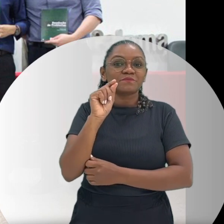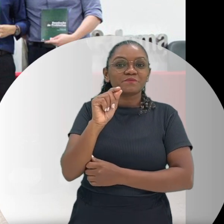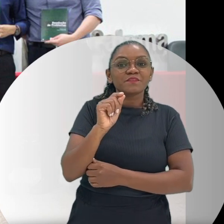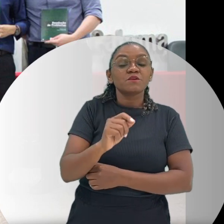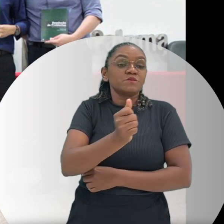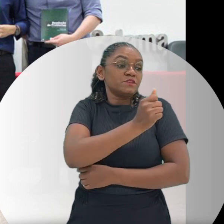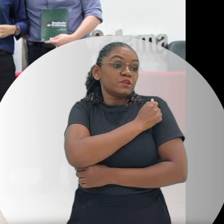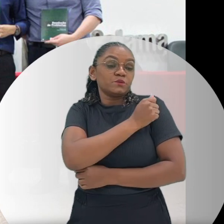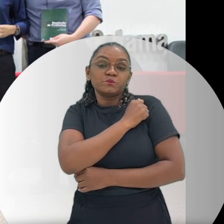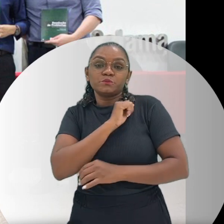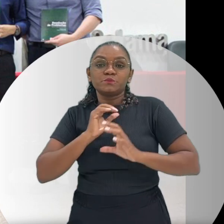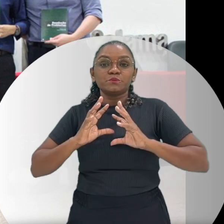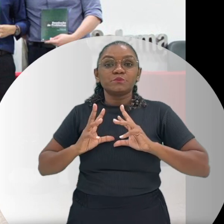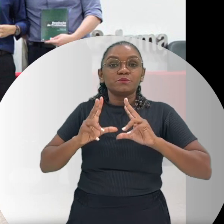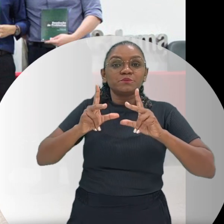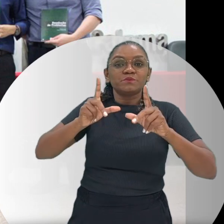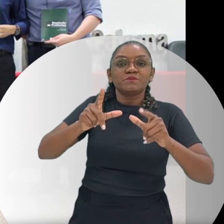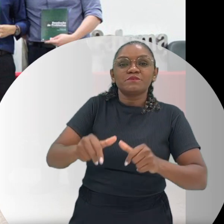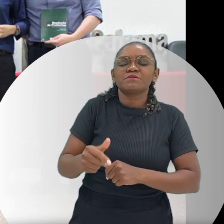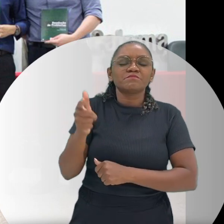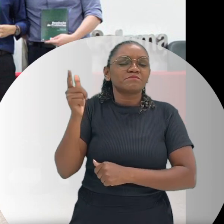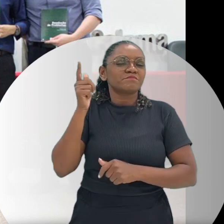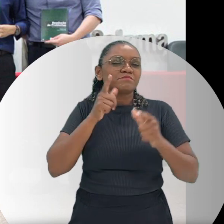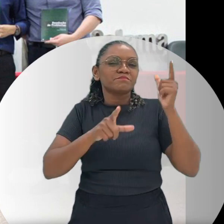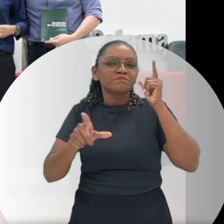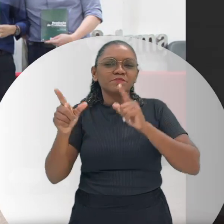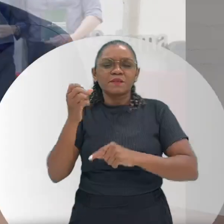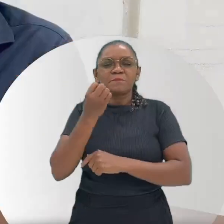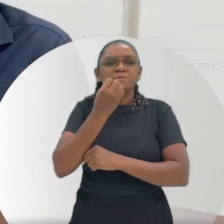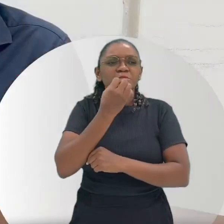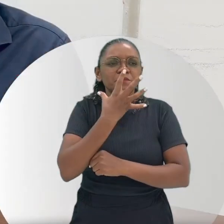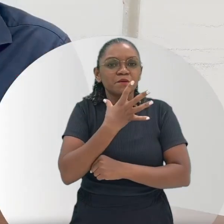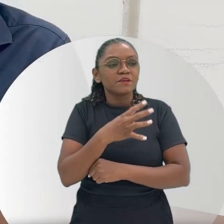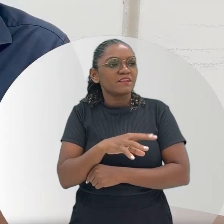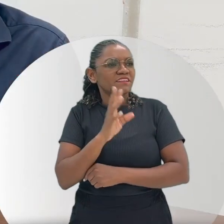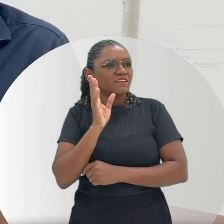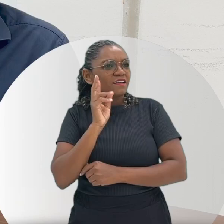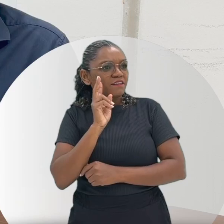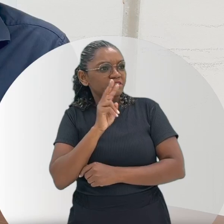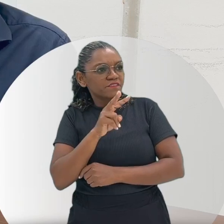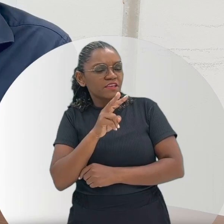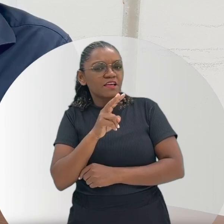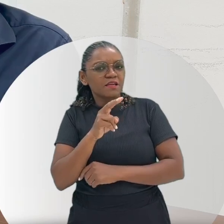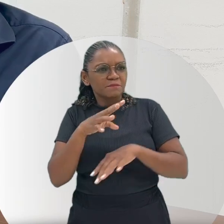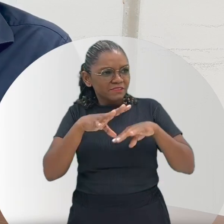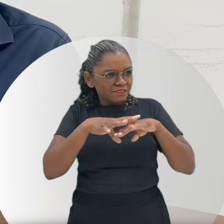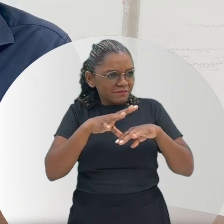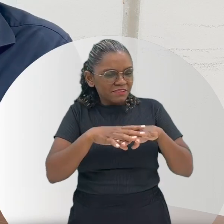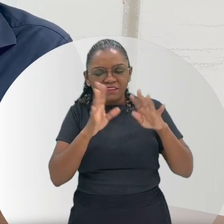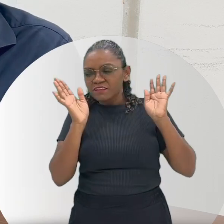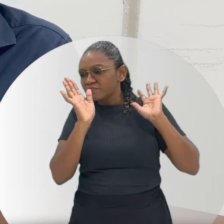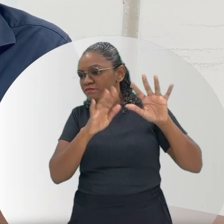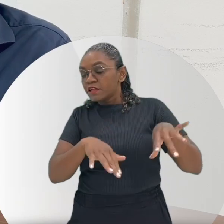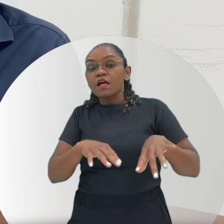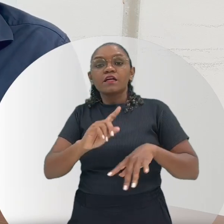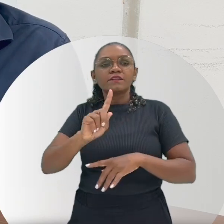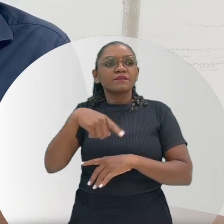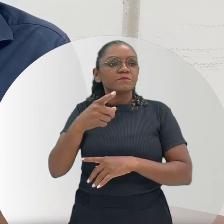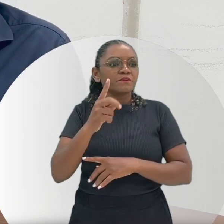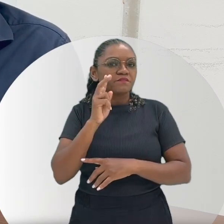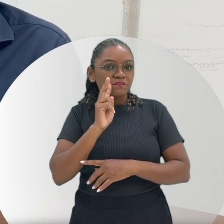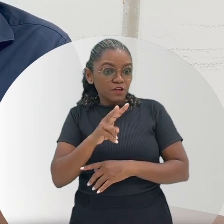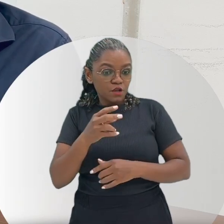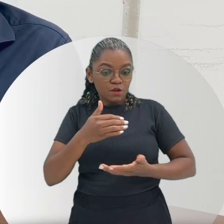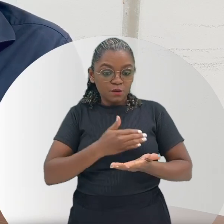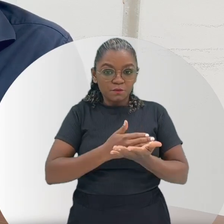alunos um brilho inigualável. Quando a gente chegava lá, é matemática, até a gente conseguir se organizar, e quando a gente começava, para a gente